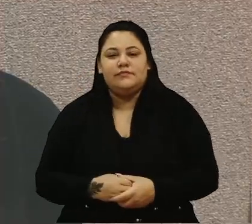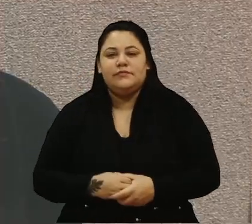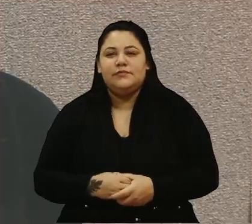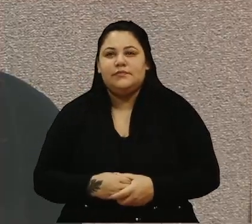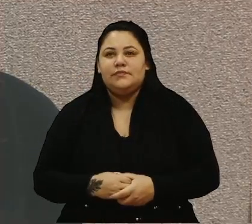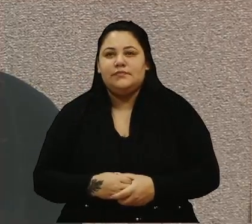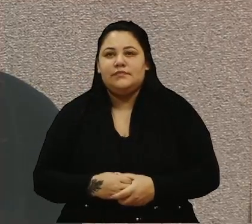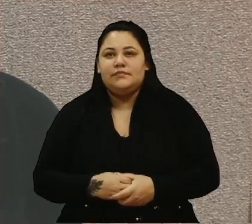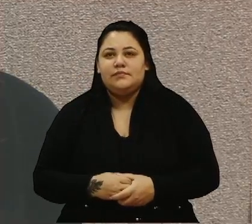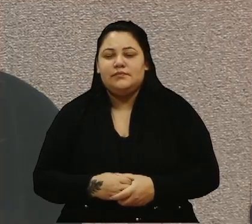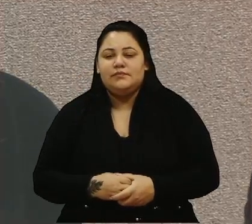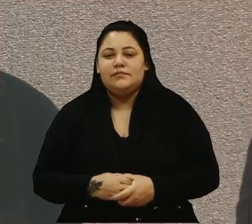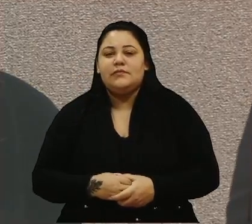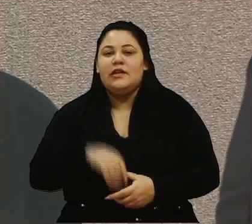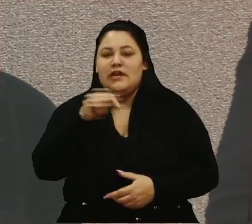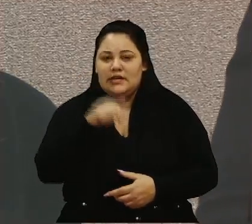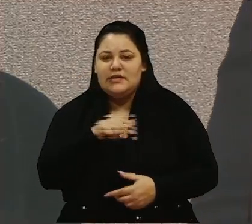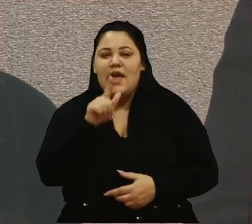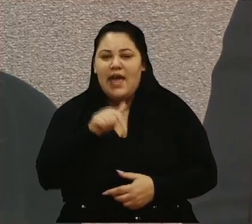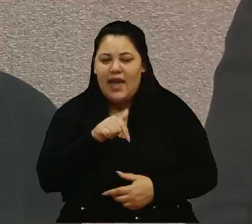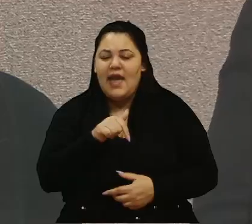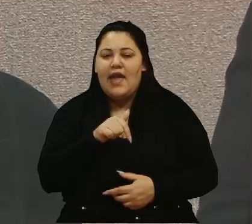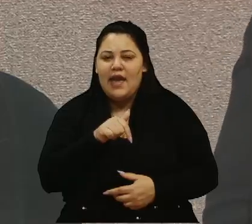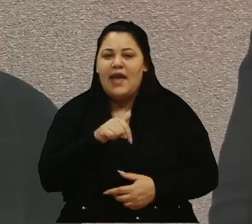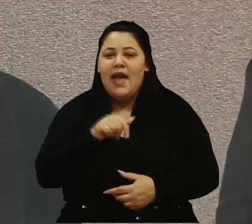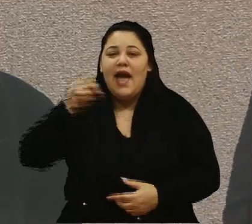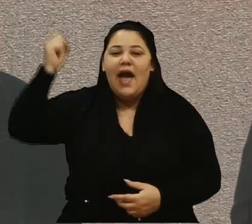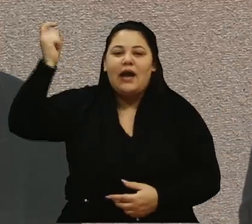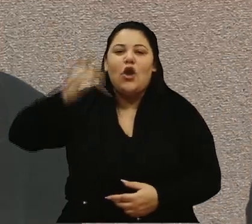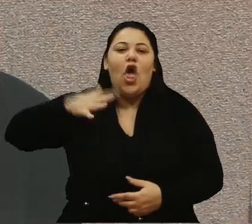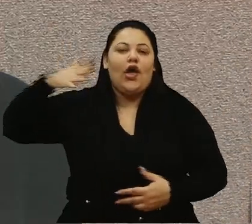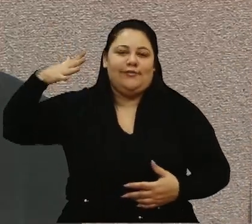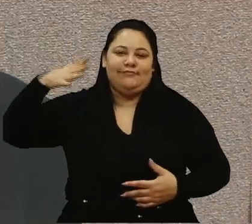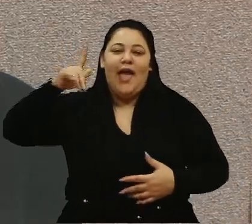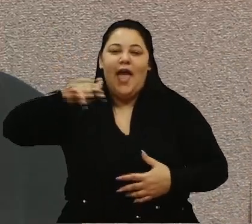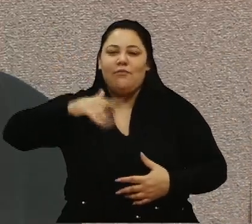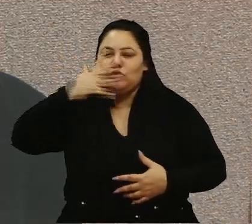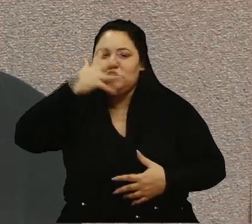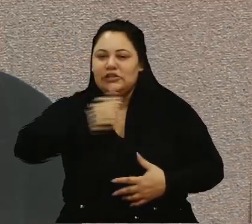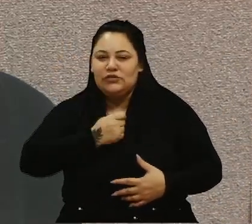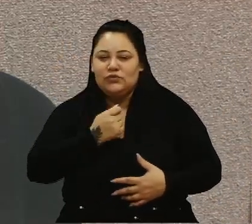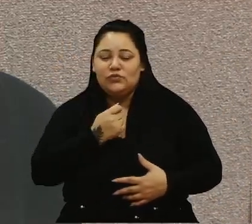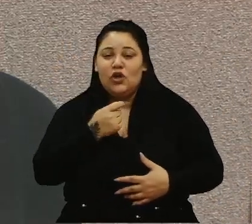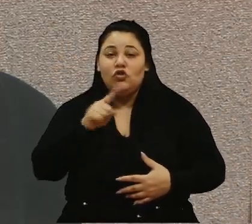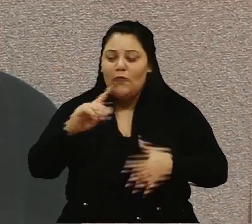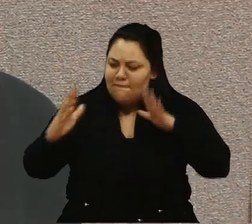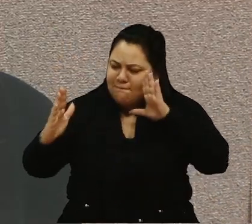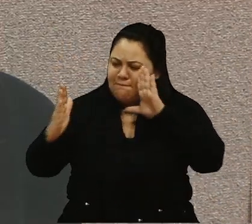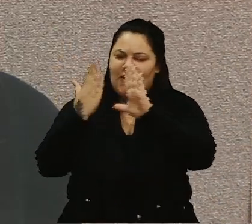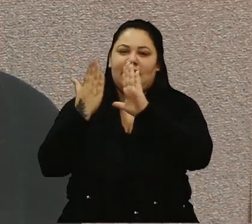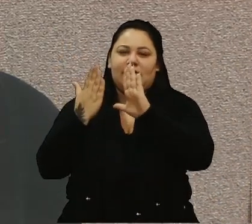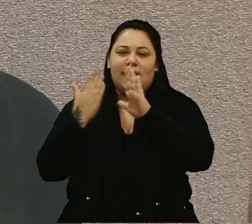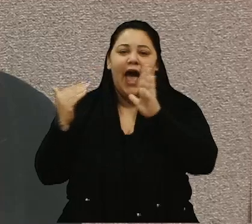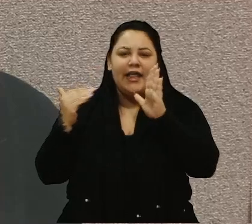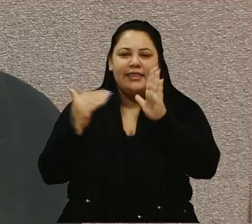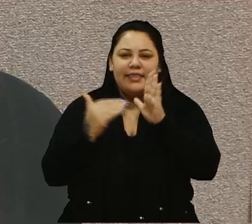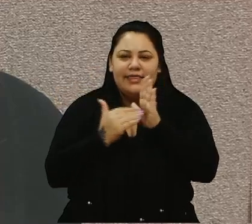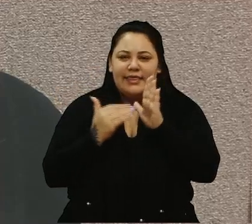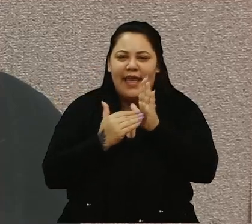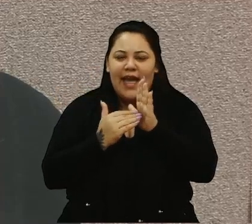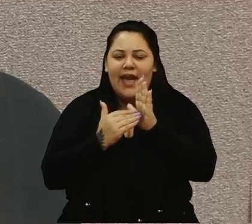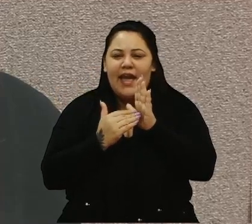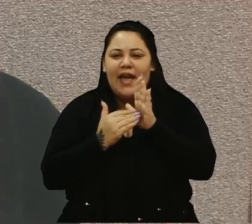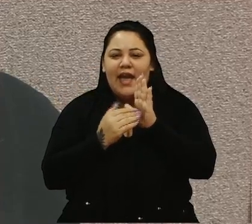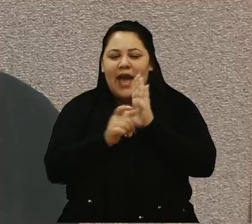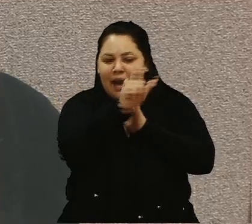E essa que é a glória de uma força armada. Você combate até que o inimigo baixe a sua arma. Quando ele baixa a